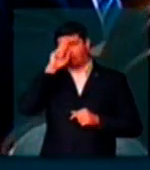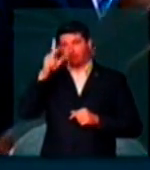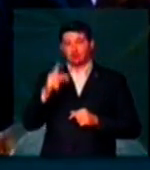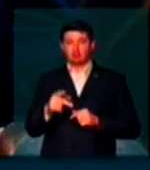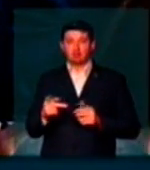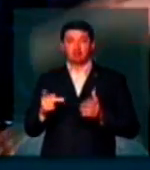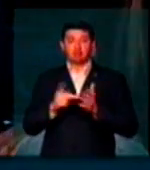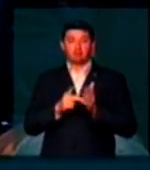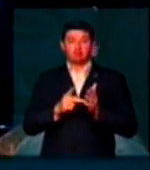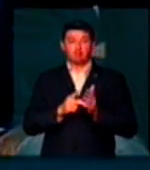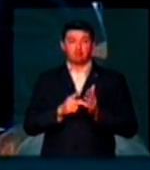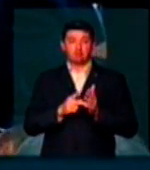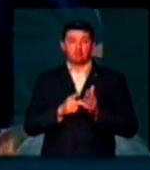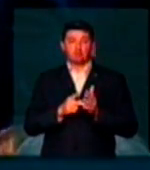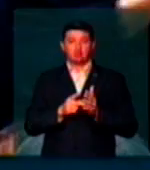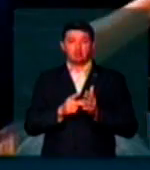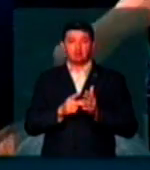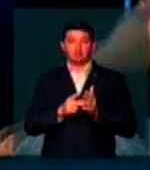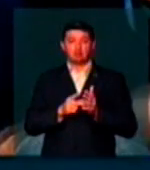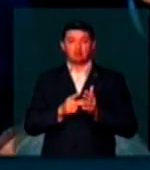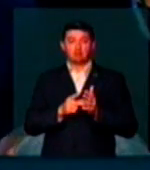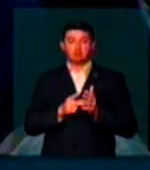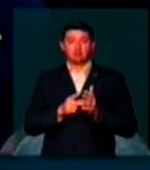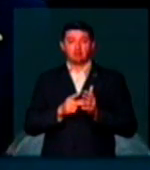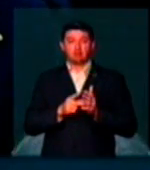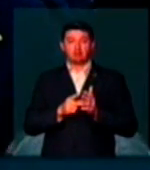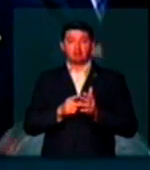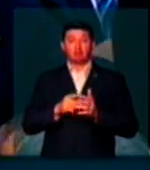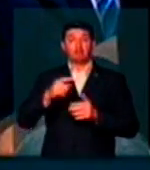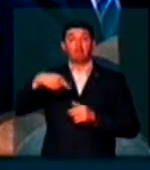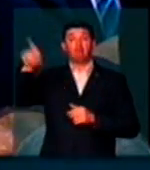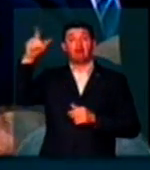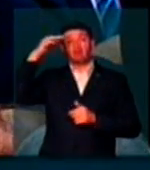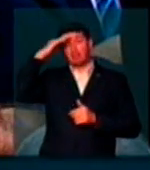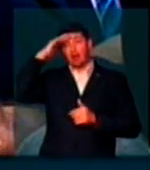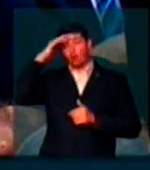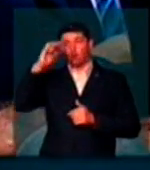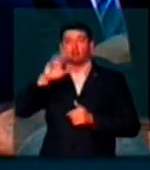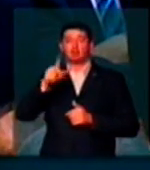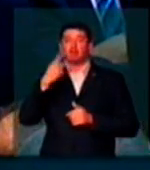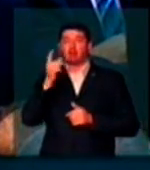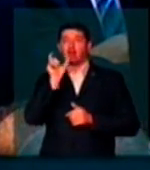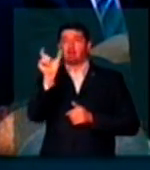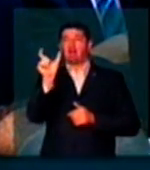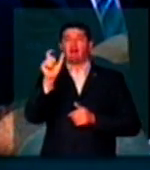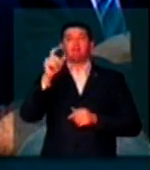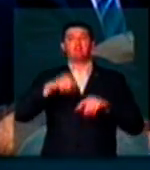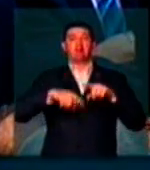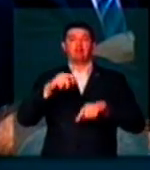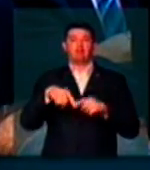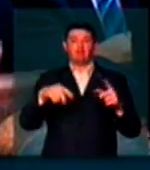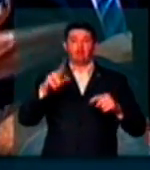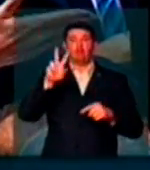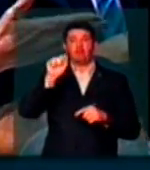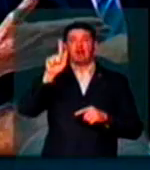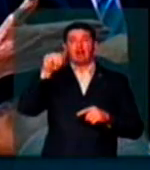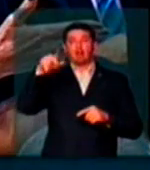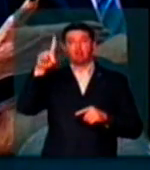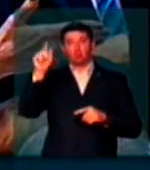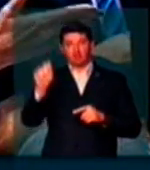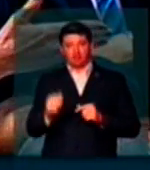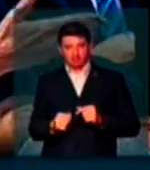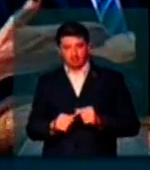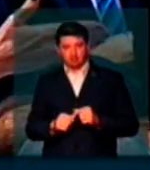na realidade, eles estavam mandando ir para Cuba, vá para Cuba, e não me chamando daquele palavrão. Pois essas mesmas